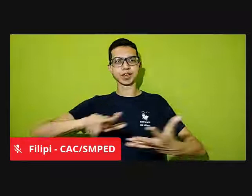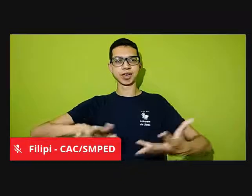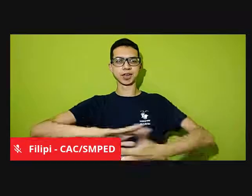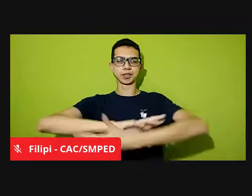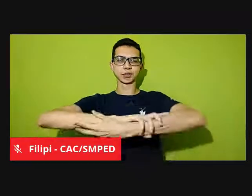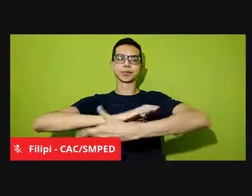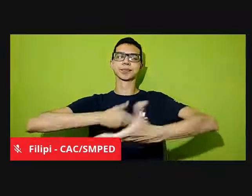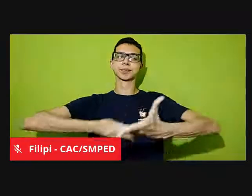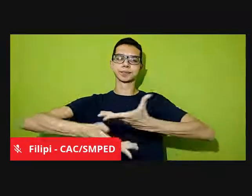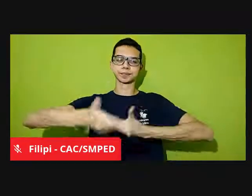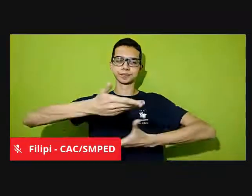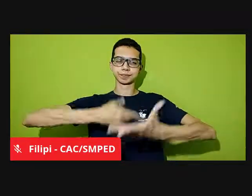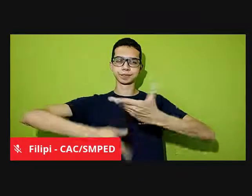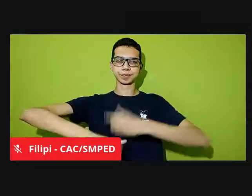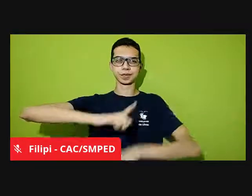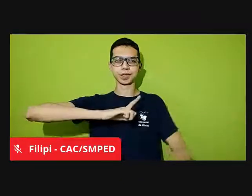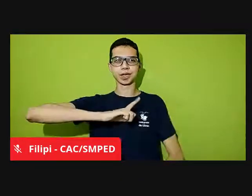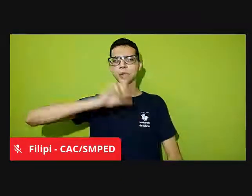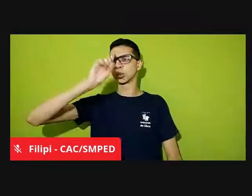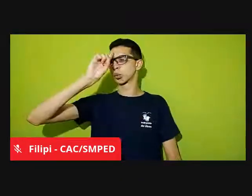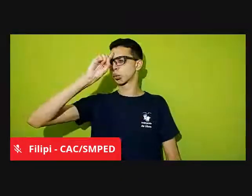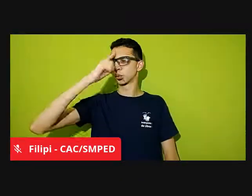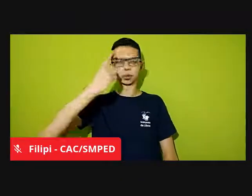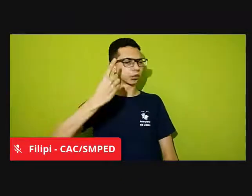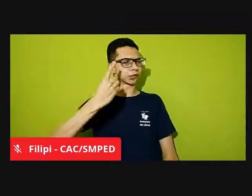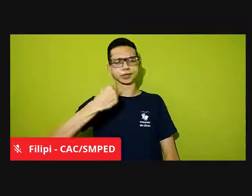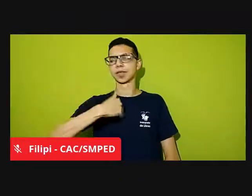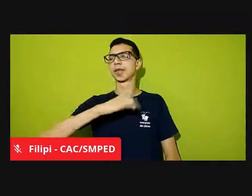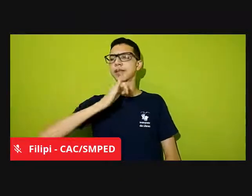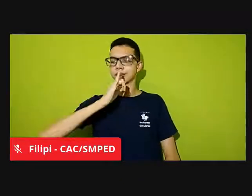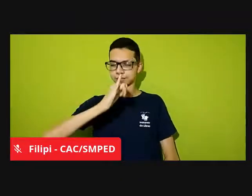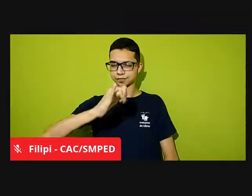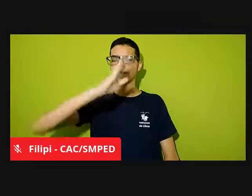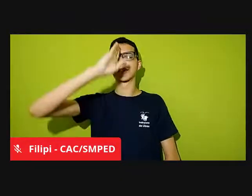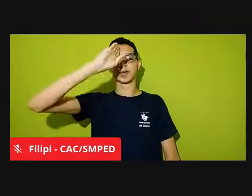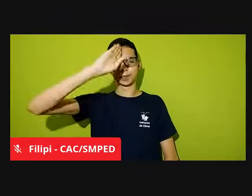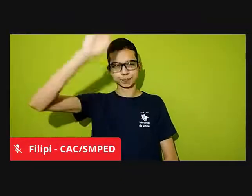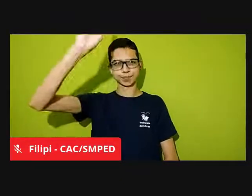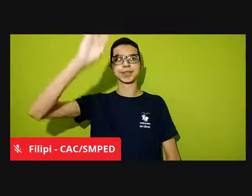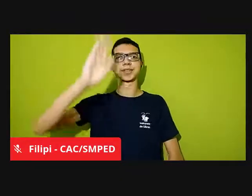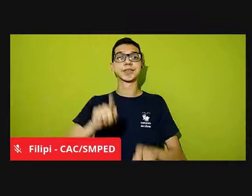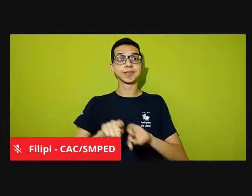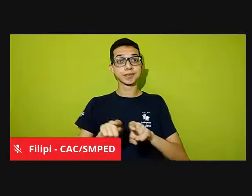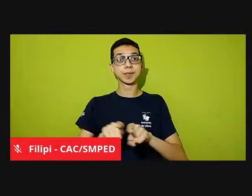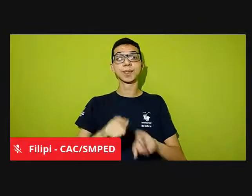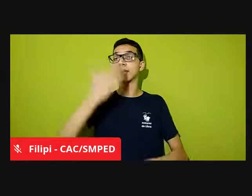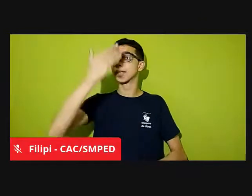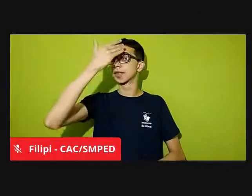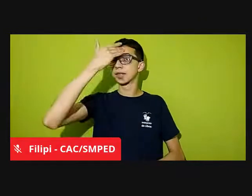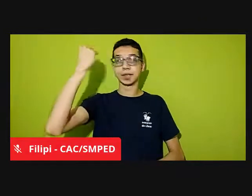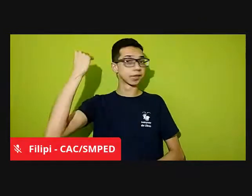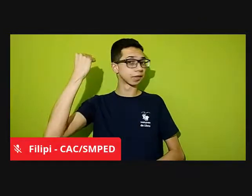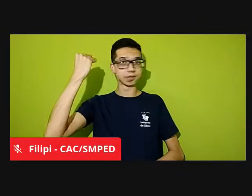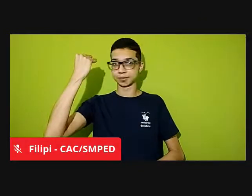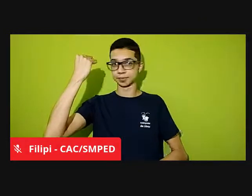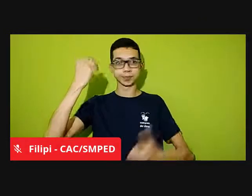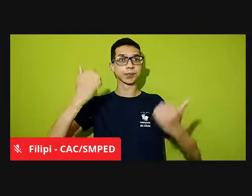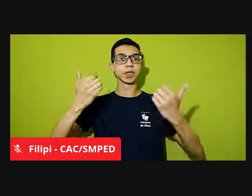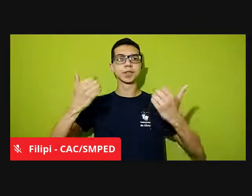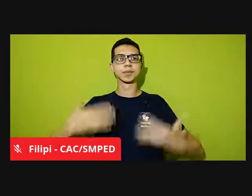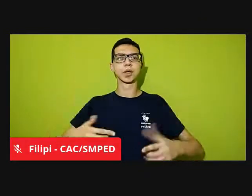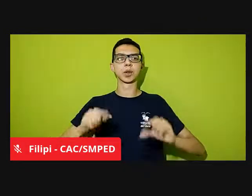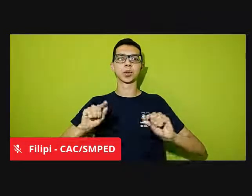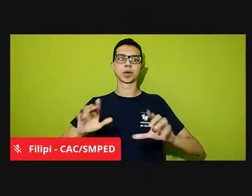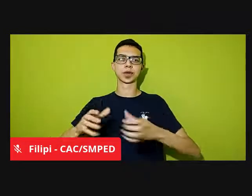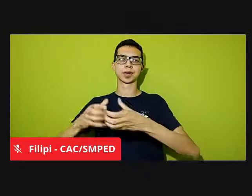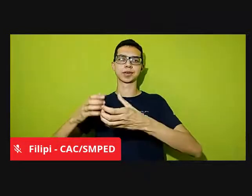sombra de dúvida, é fundamental. Então, a gente não pode esquecer também que, quando a gente fala da população com deficiência, a